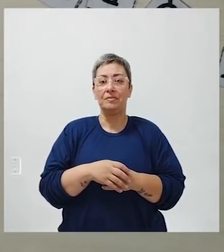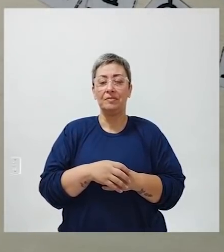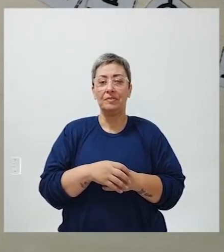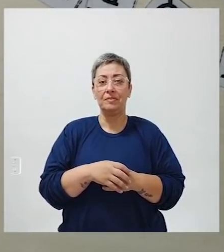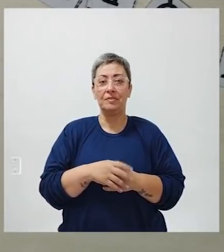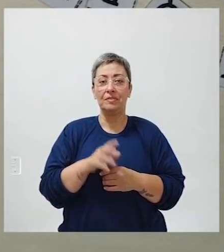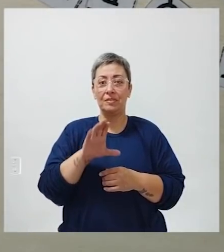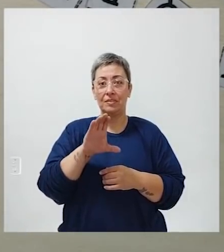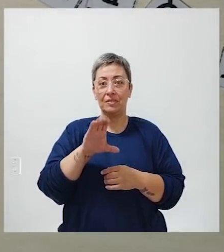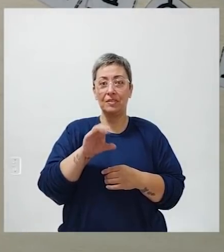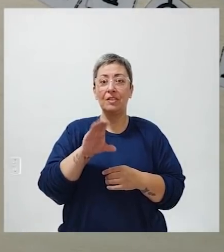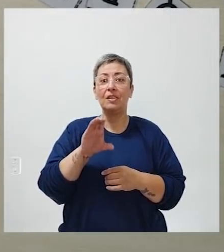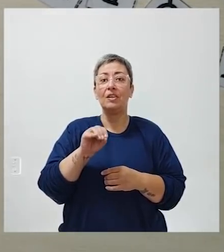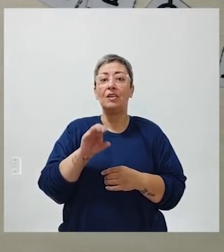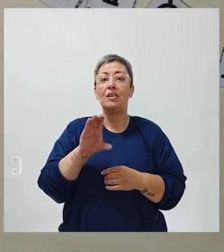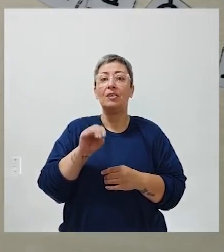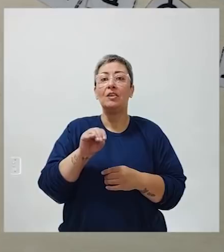Co.